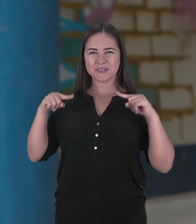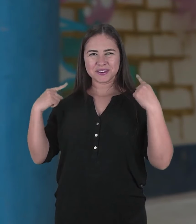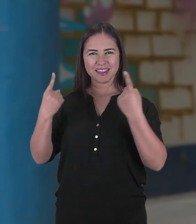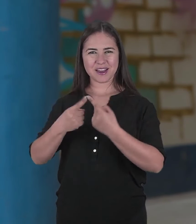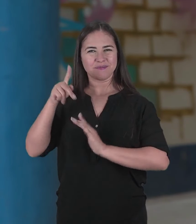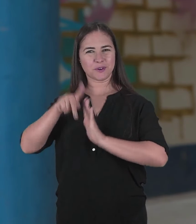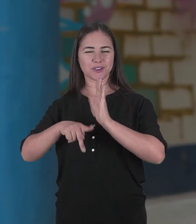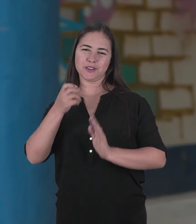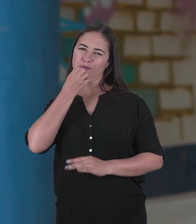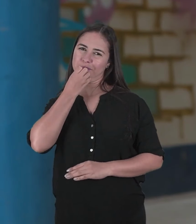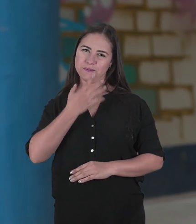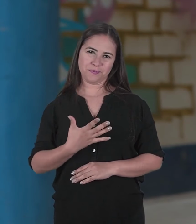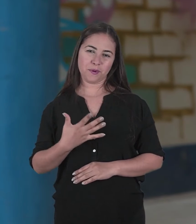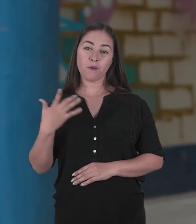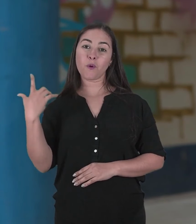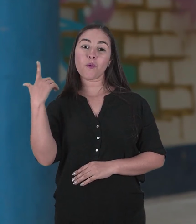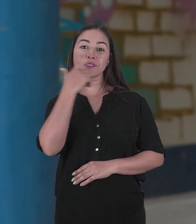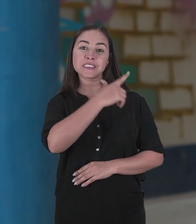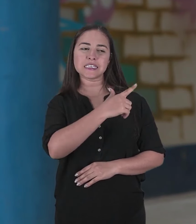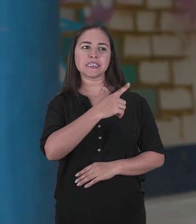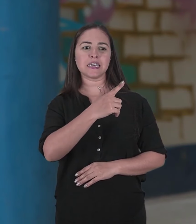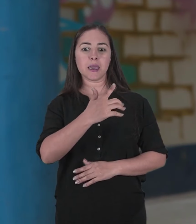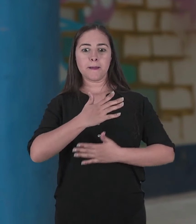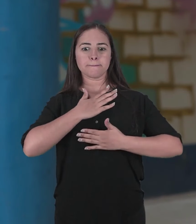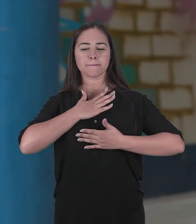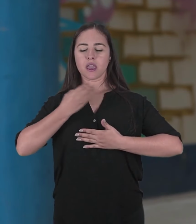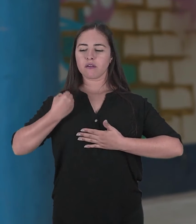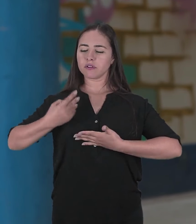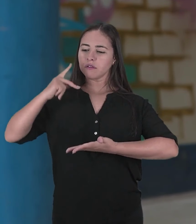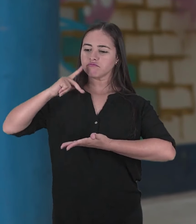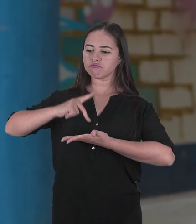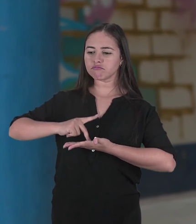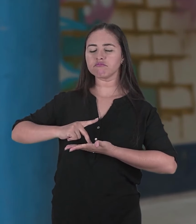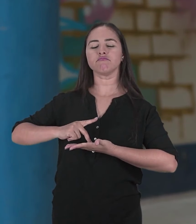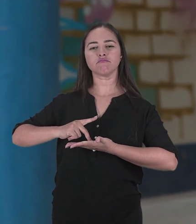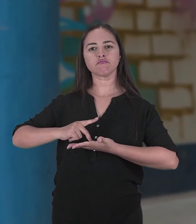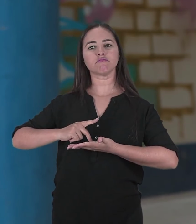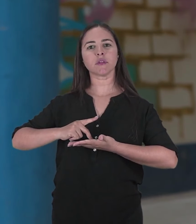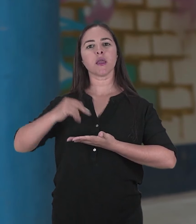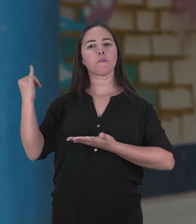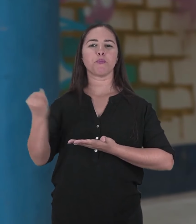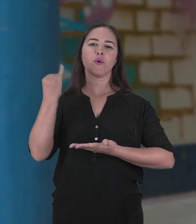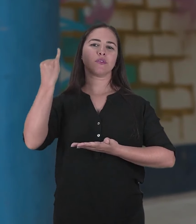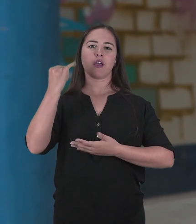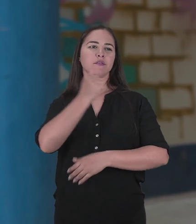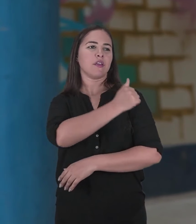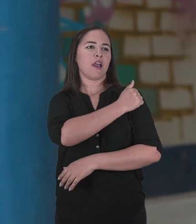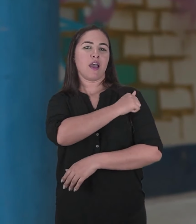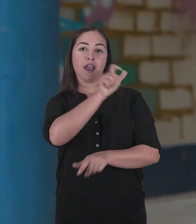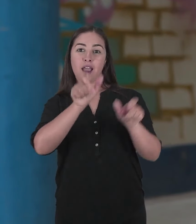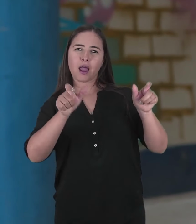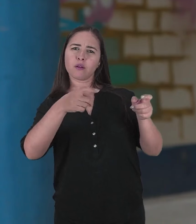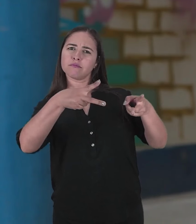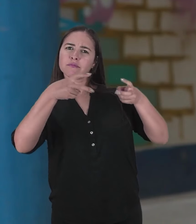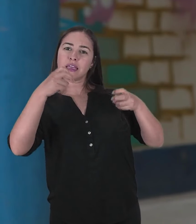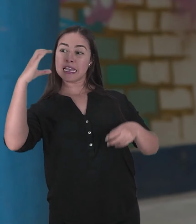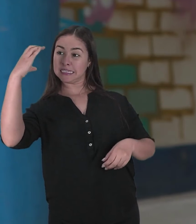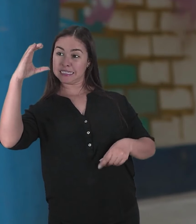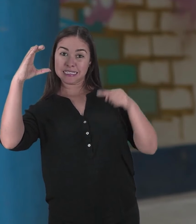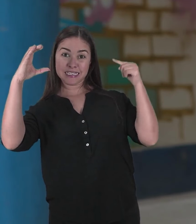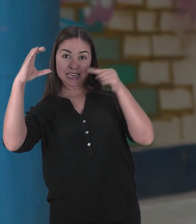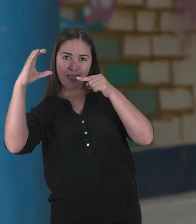que consegui trazer para a minha realidade, né, a importância dos alunos perceberem que a ciência é uma coisa que